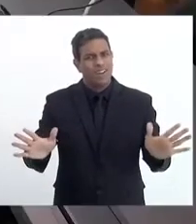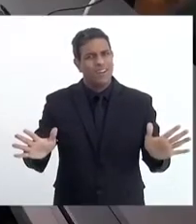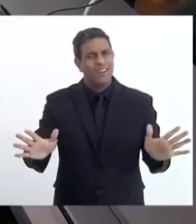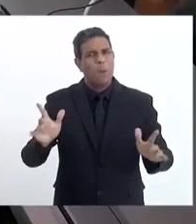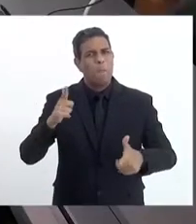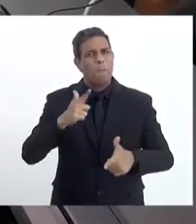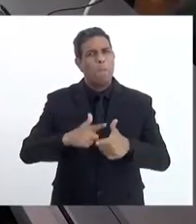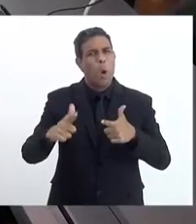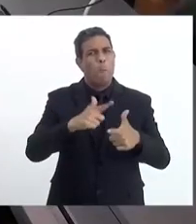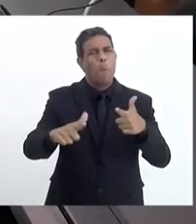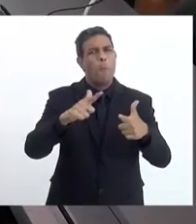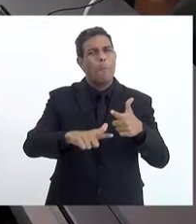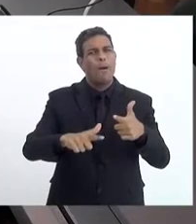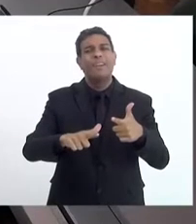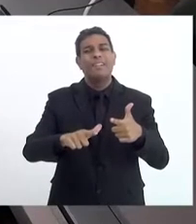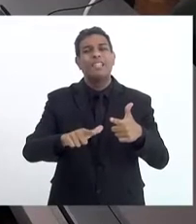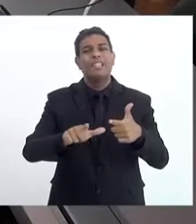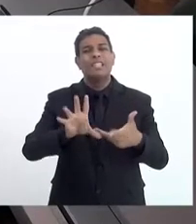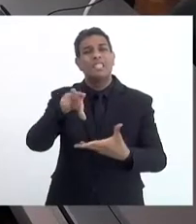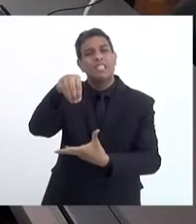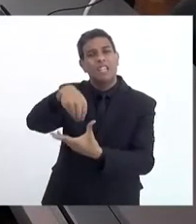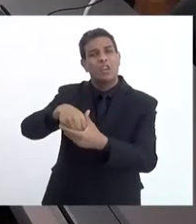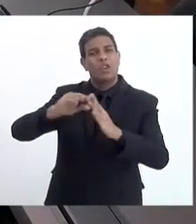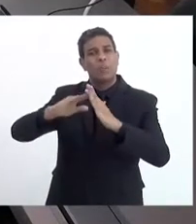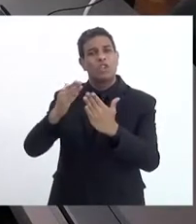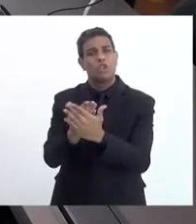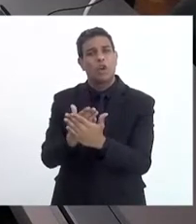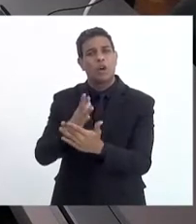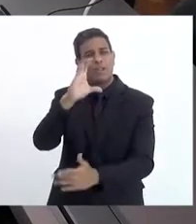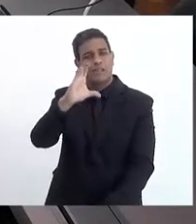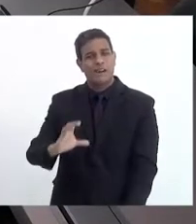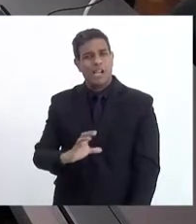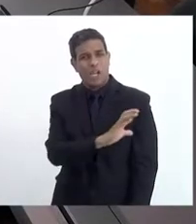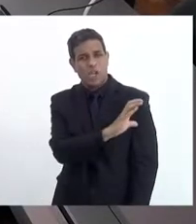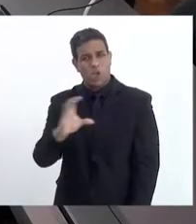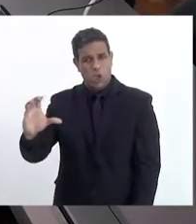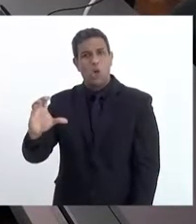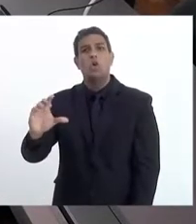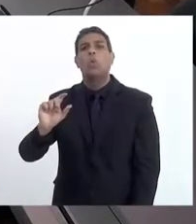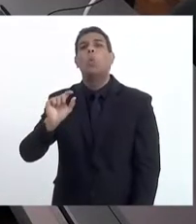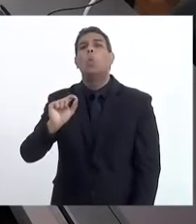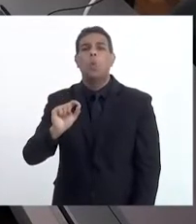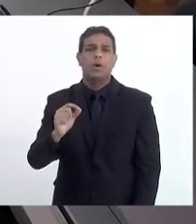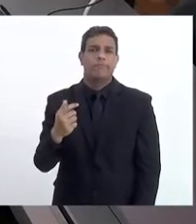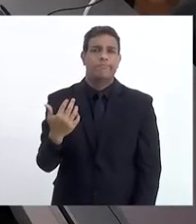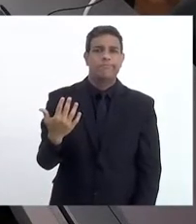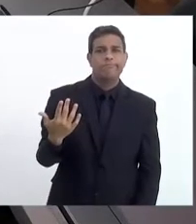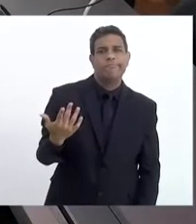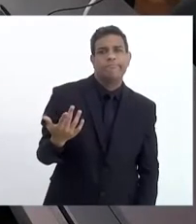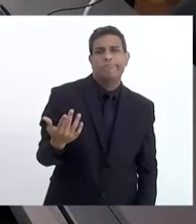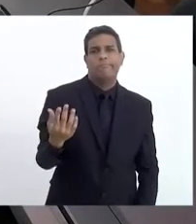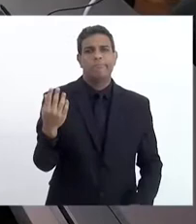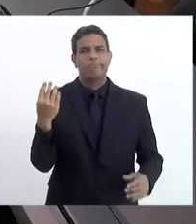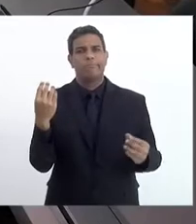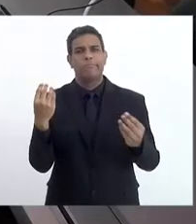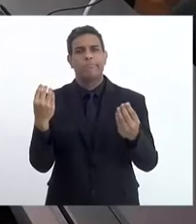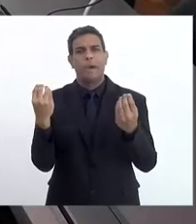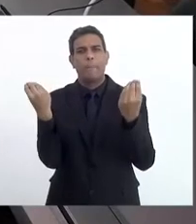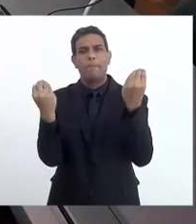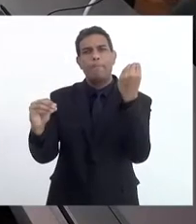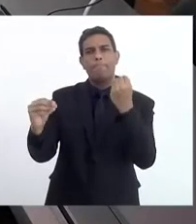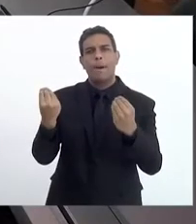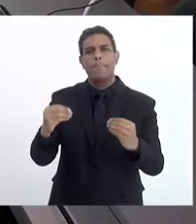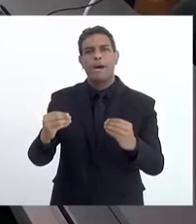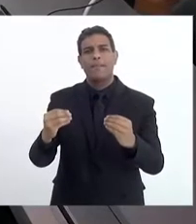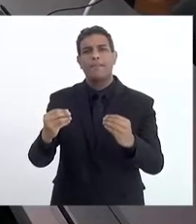problema, inclusive dentro de uma escola católica, onde conceitos foram introduzidos dentro da escola que não eram da